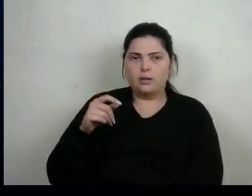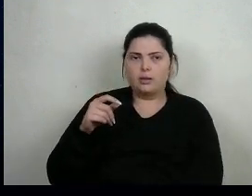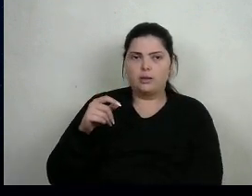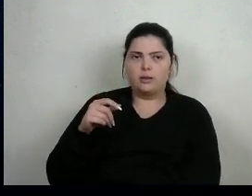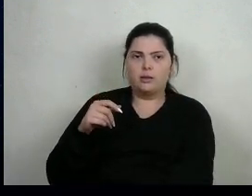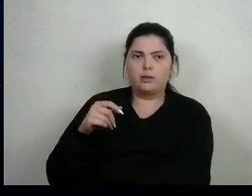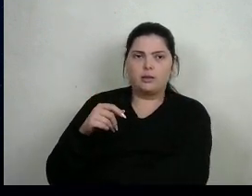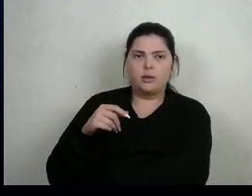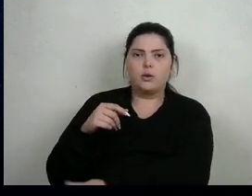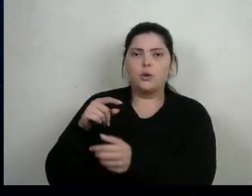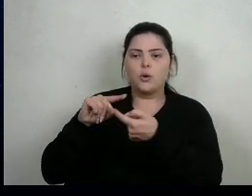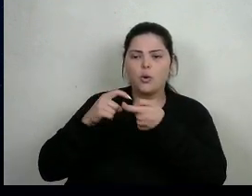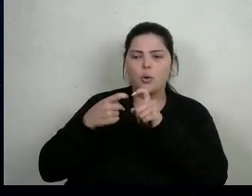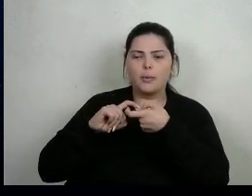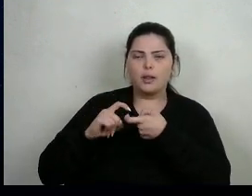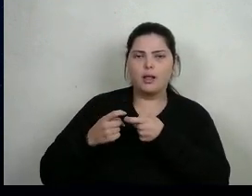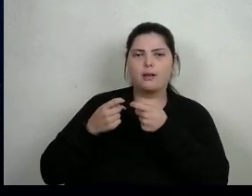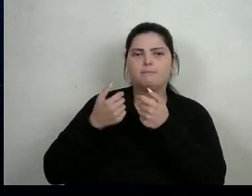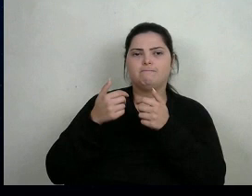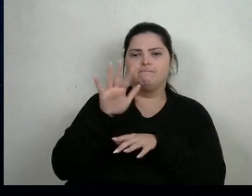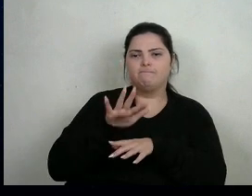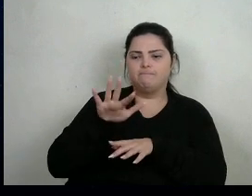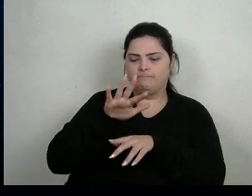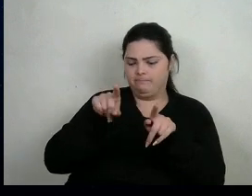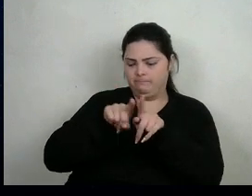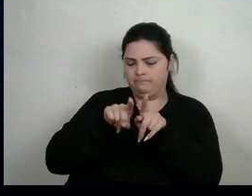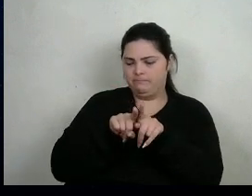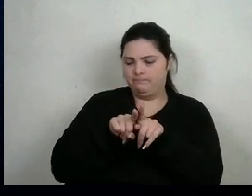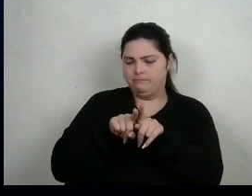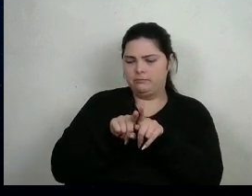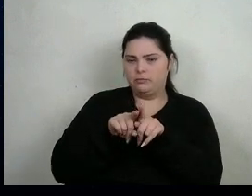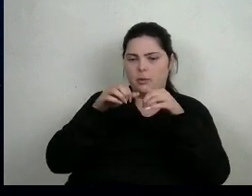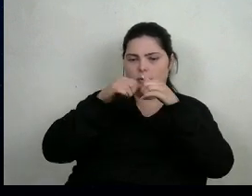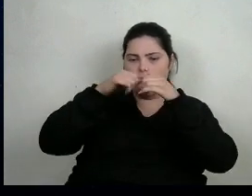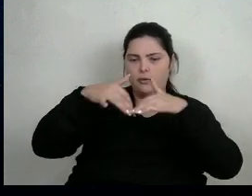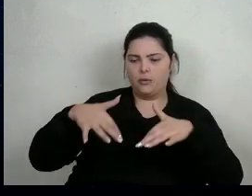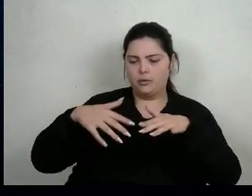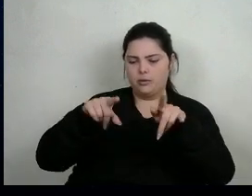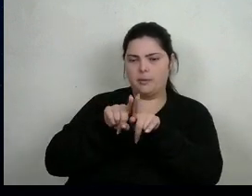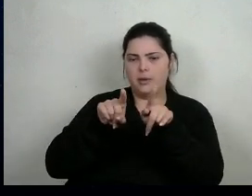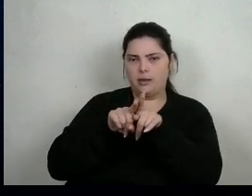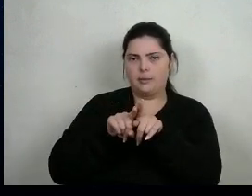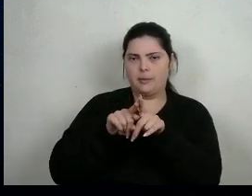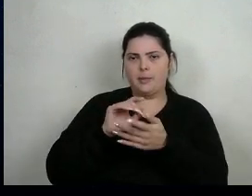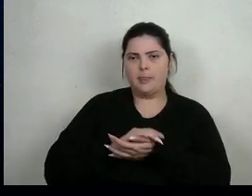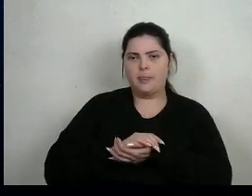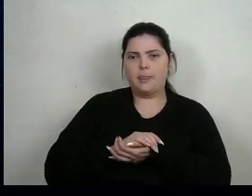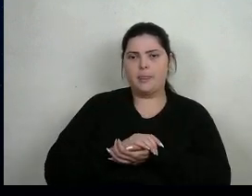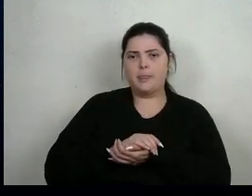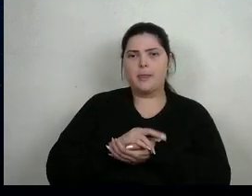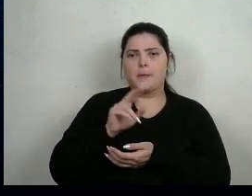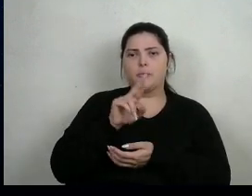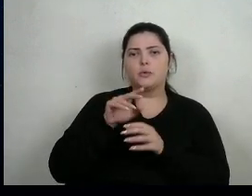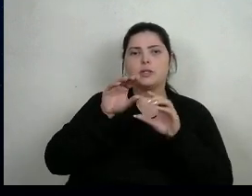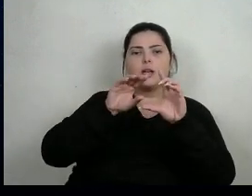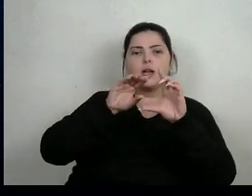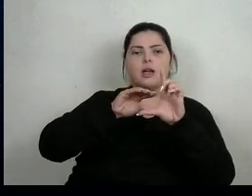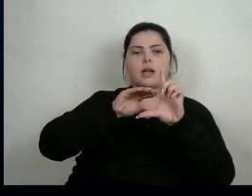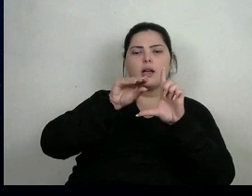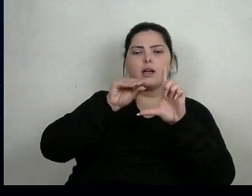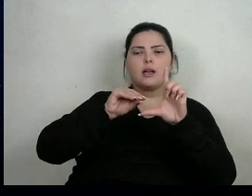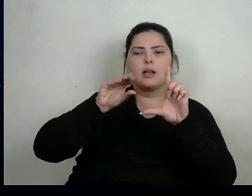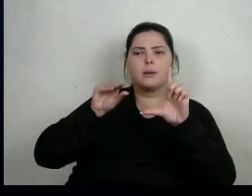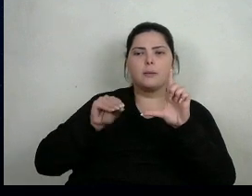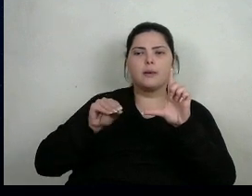várias dimensões e a questão de fluxo quem aqui usa kanban na empresa hoje levanta a